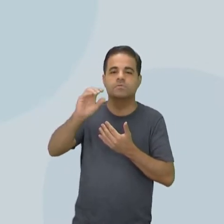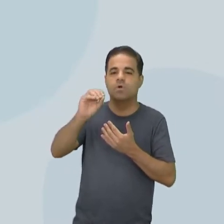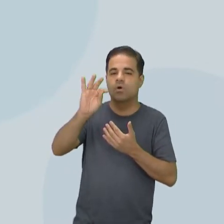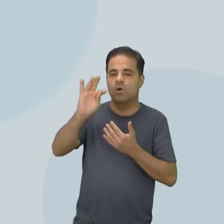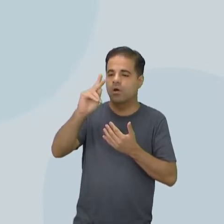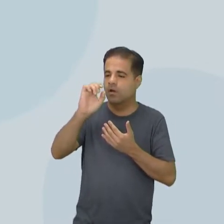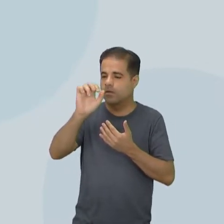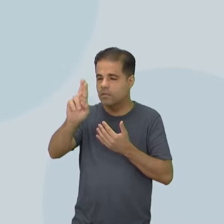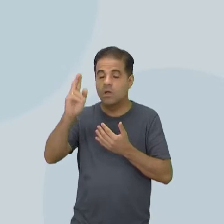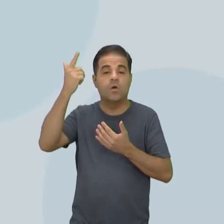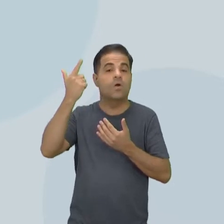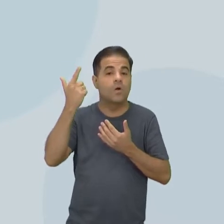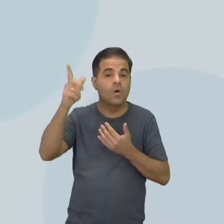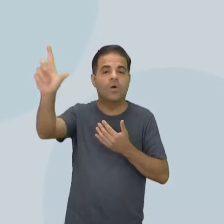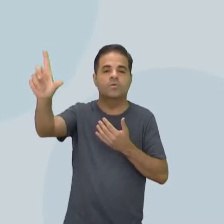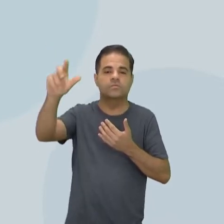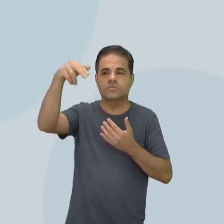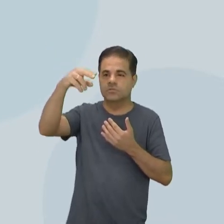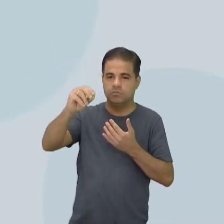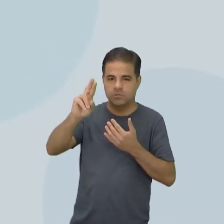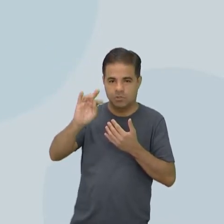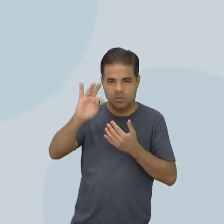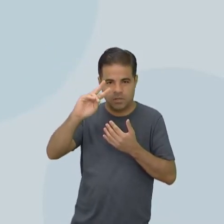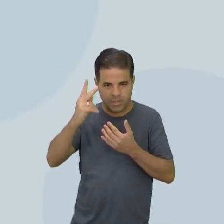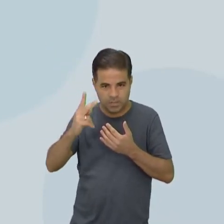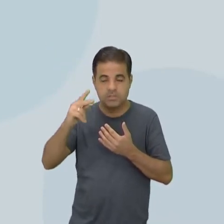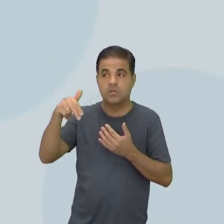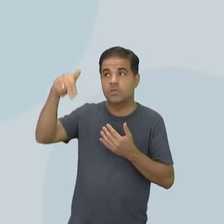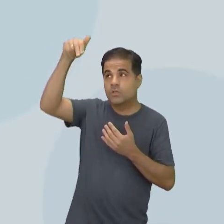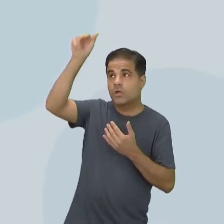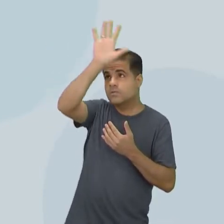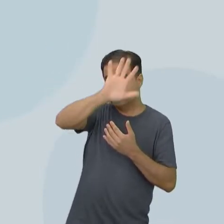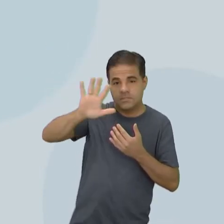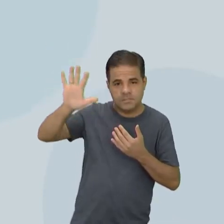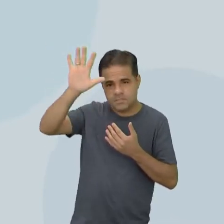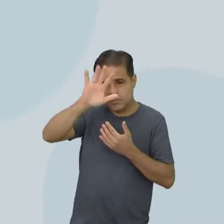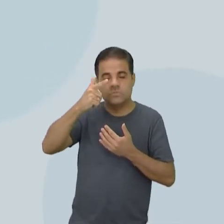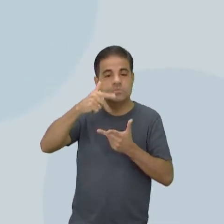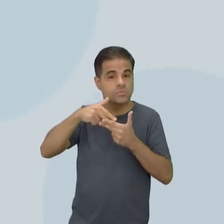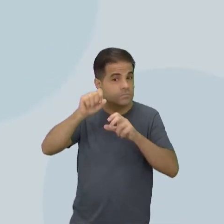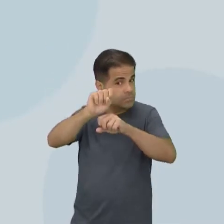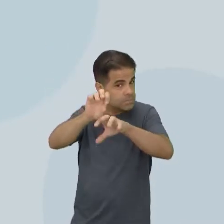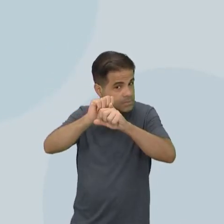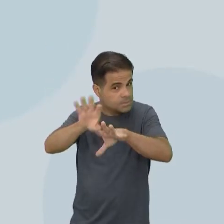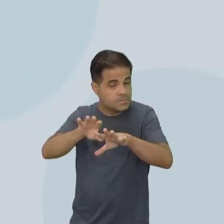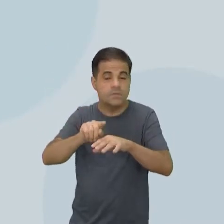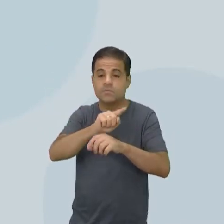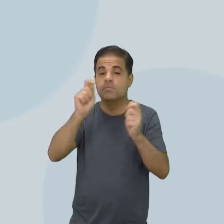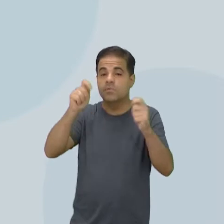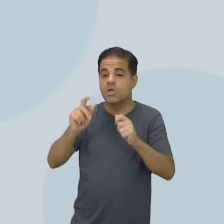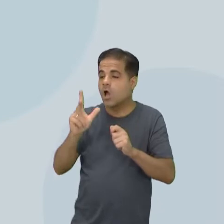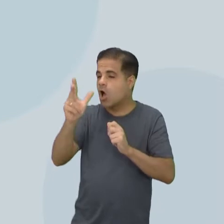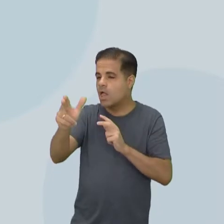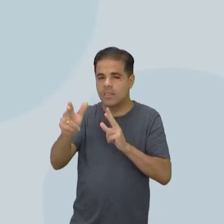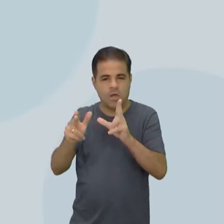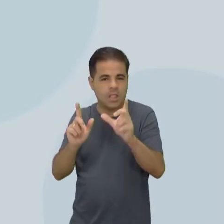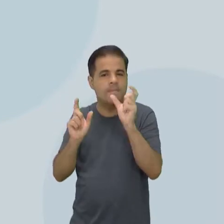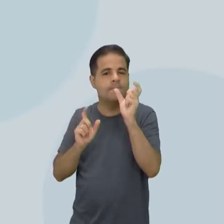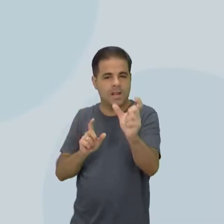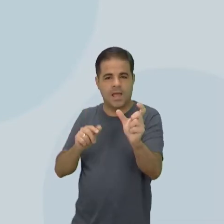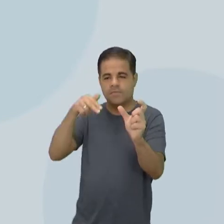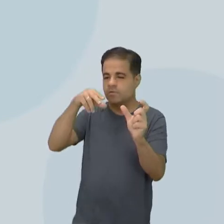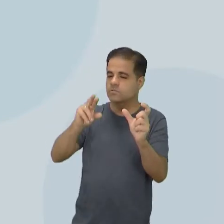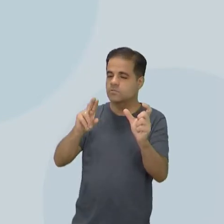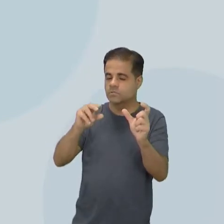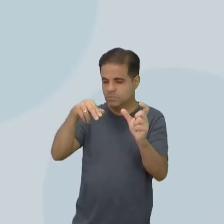Outros. Aqui é Northeastern, é Nordeste, tá bom? A outra coisa que eu podia ensinar para vocês, que você corta a palavra,